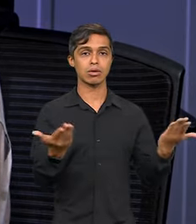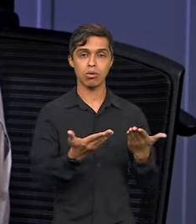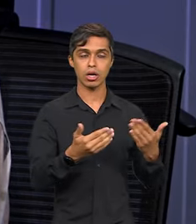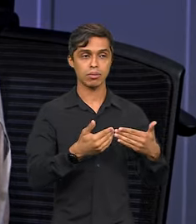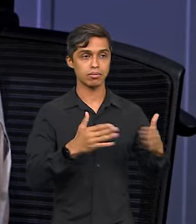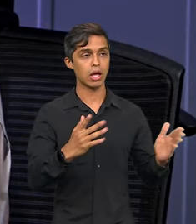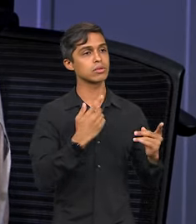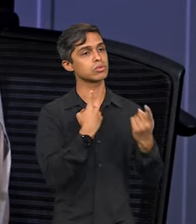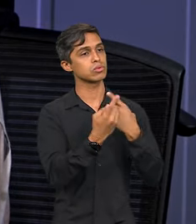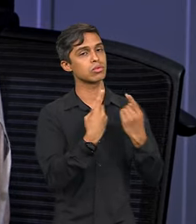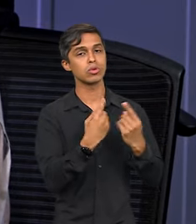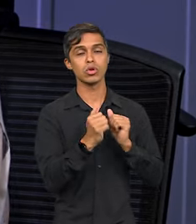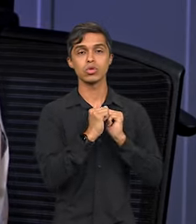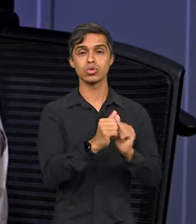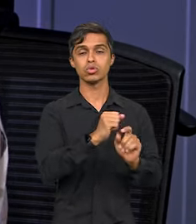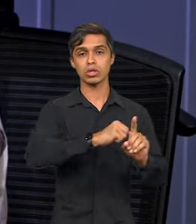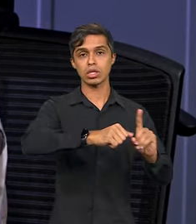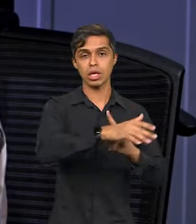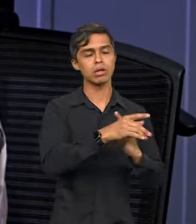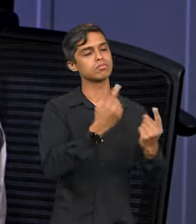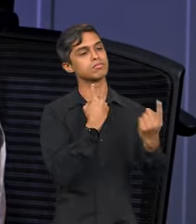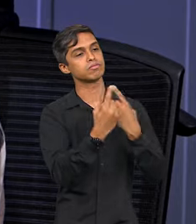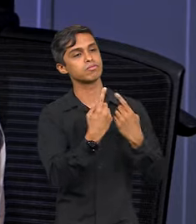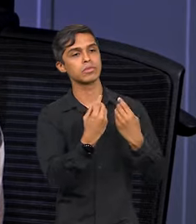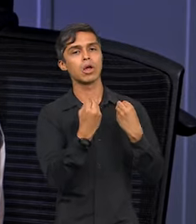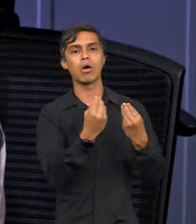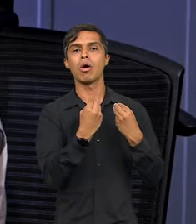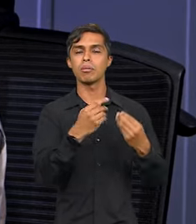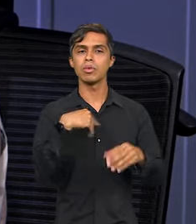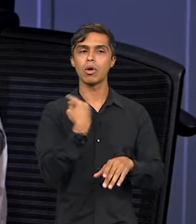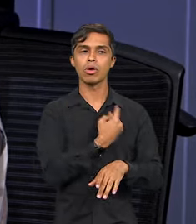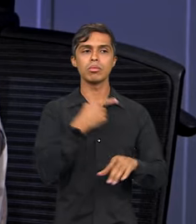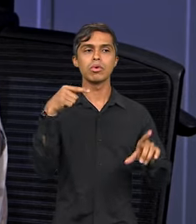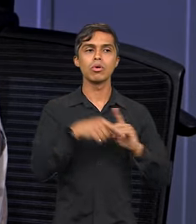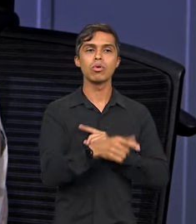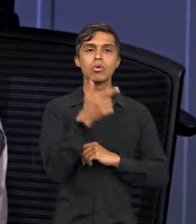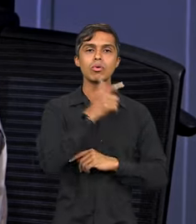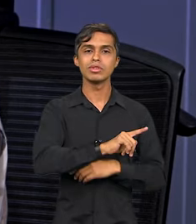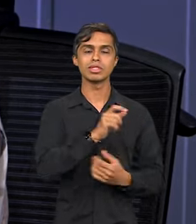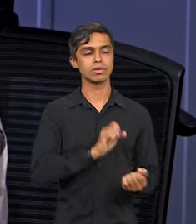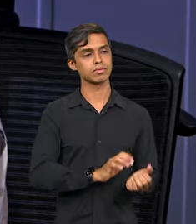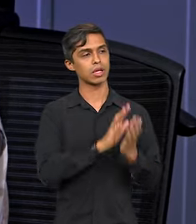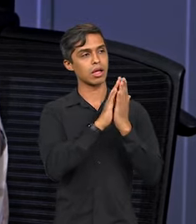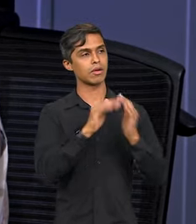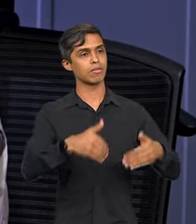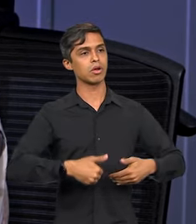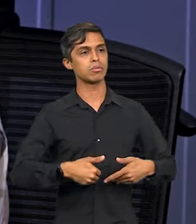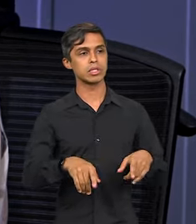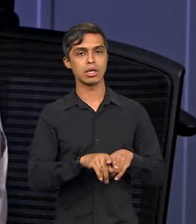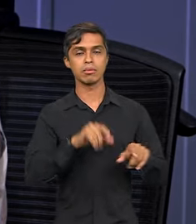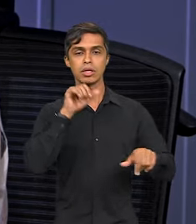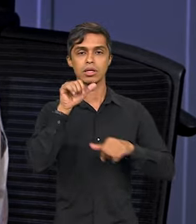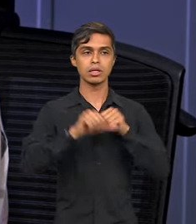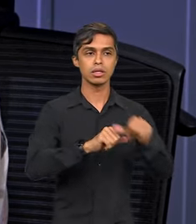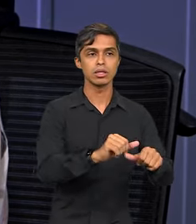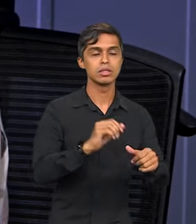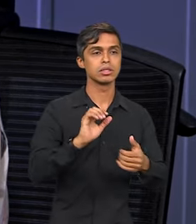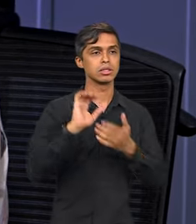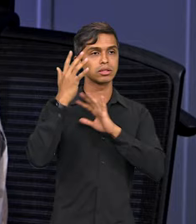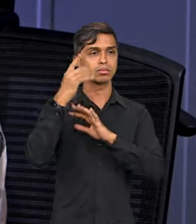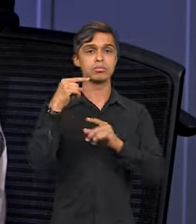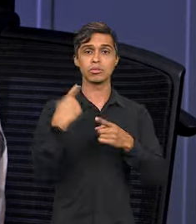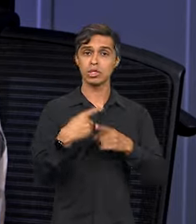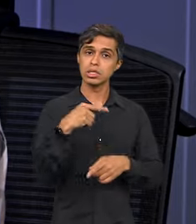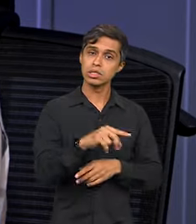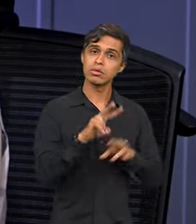né abrir essa discussão com a sociedade discutir como no fundo como é que a gente pode financiar o combate à fome e as mudanças climáticas que essa é a grande